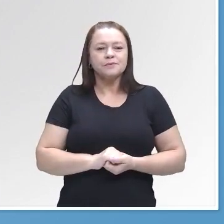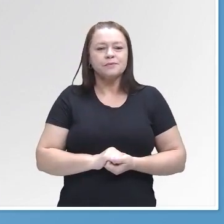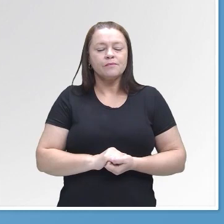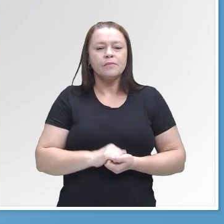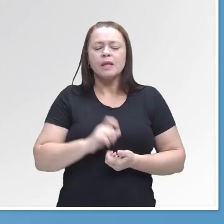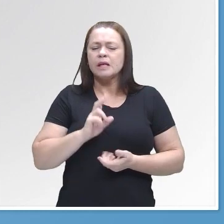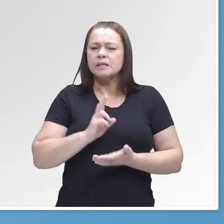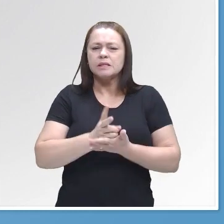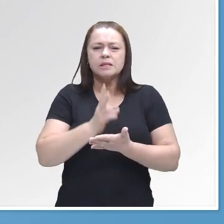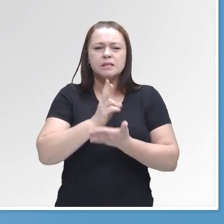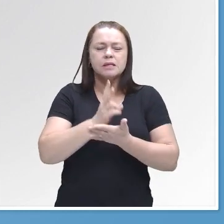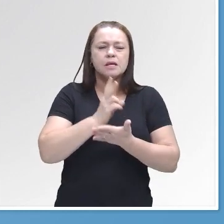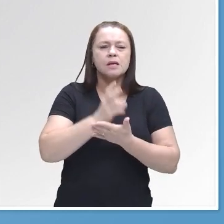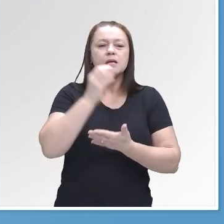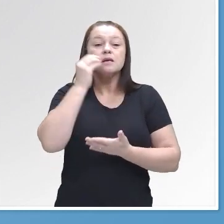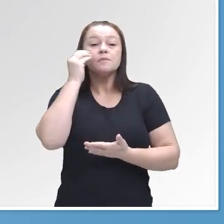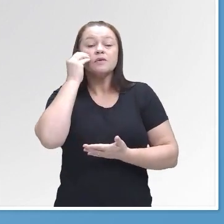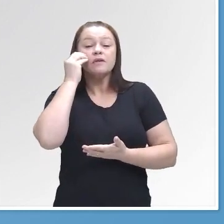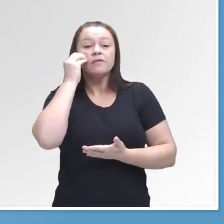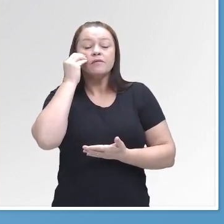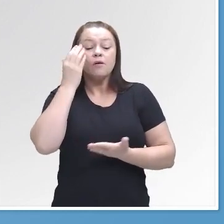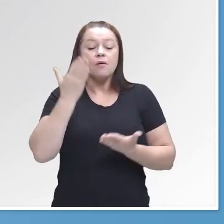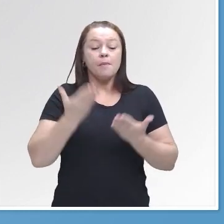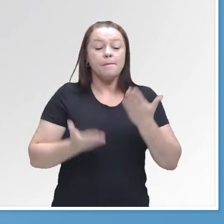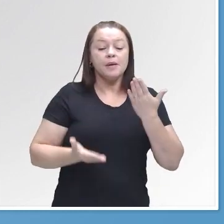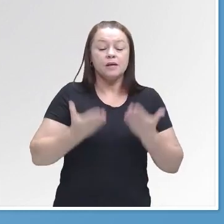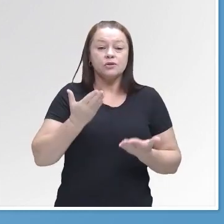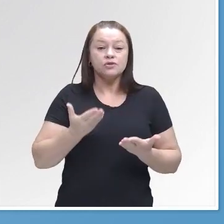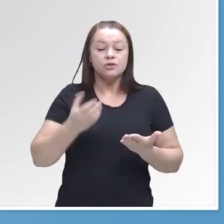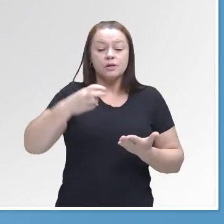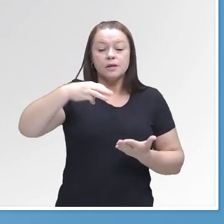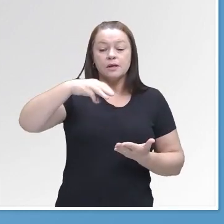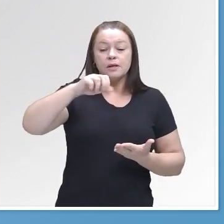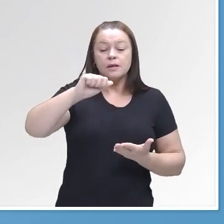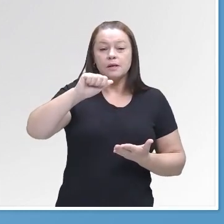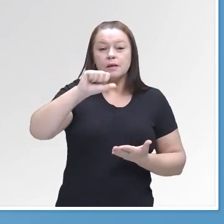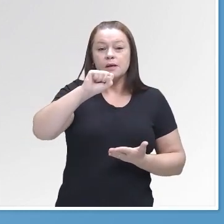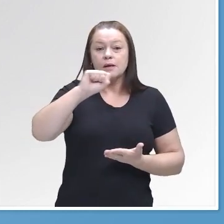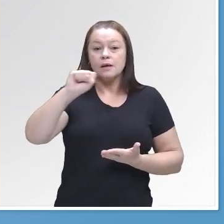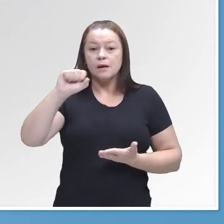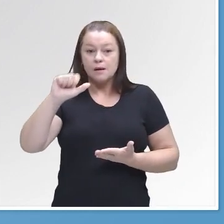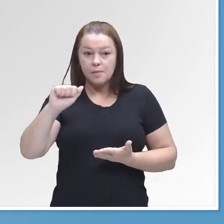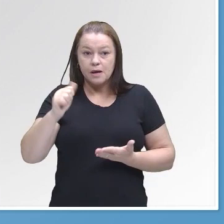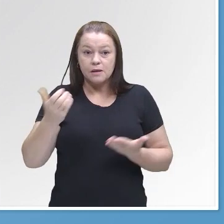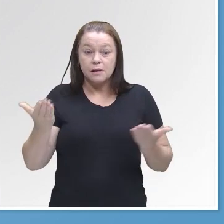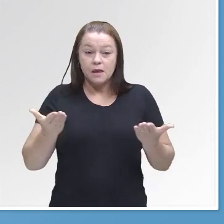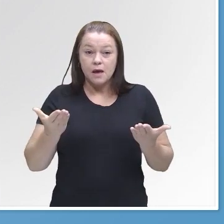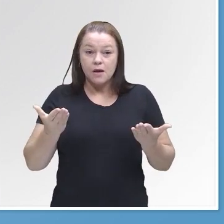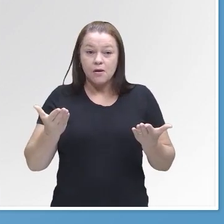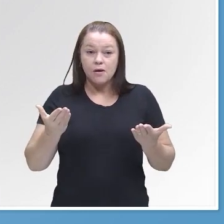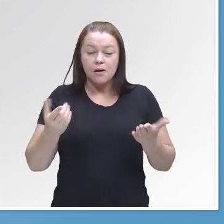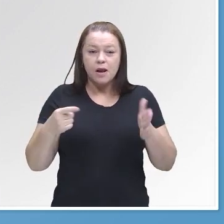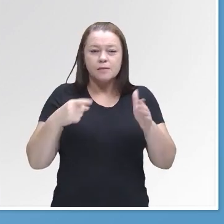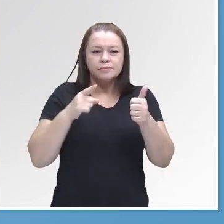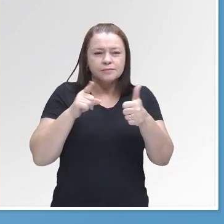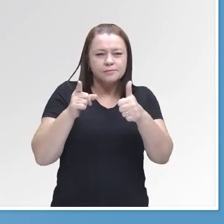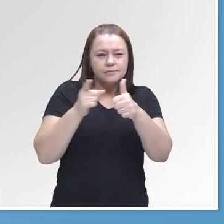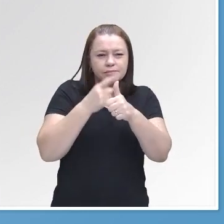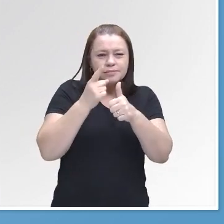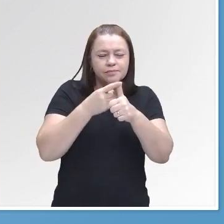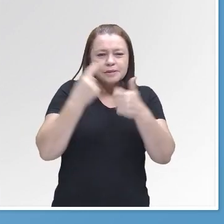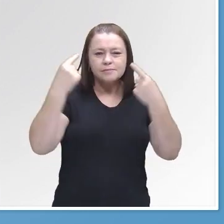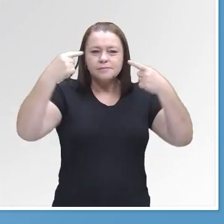Medir a massa. Então, vamos para o desafio? Observe